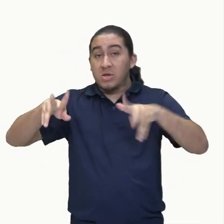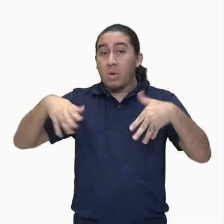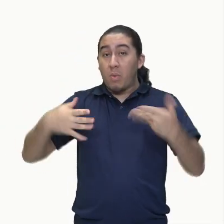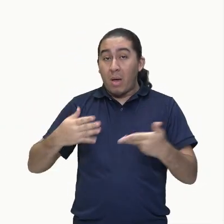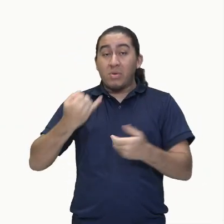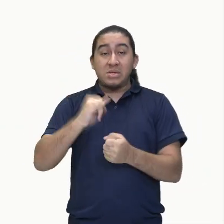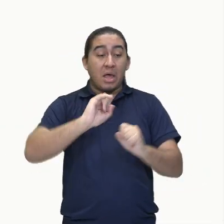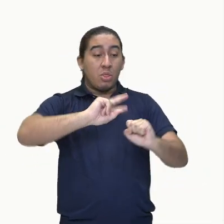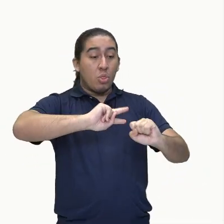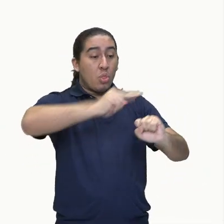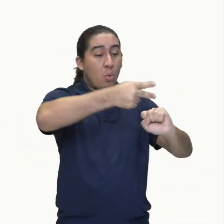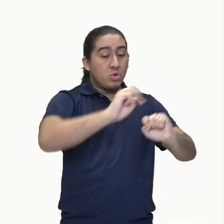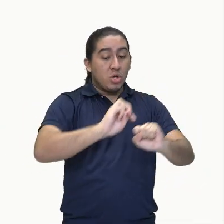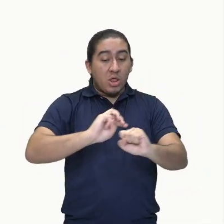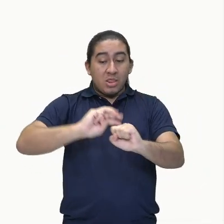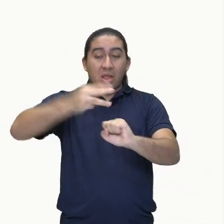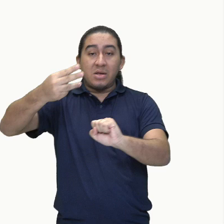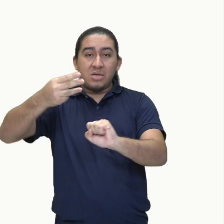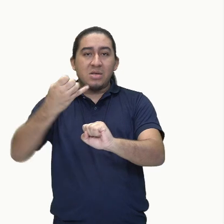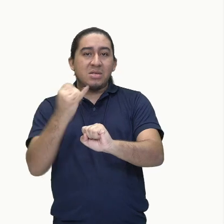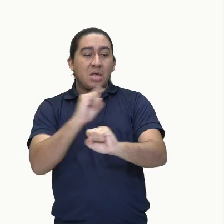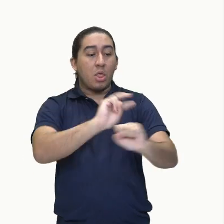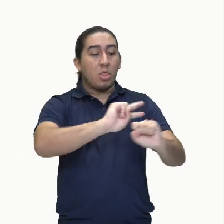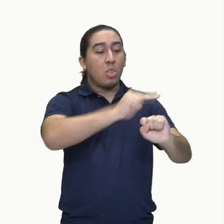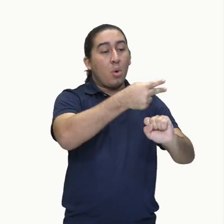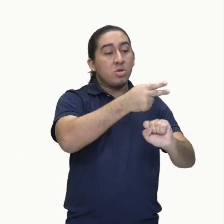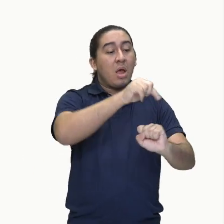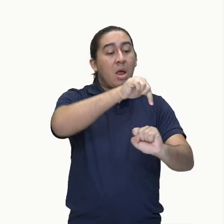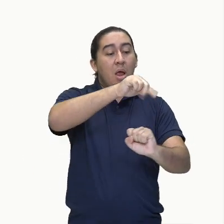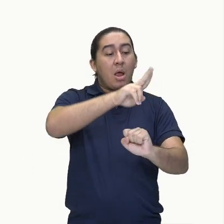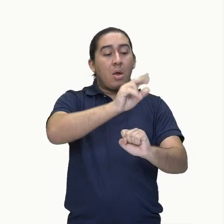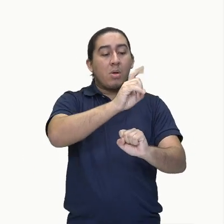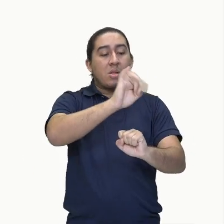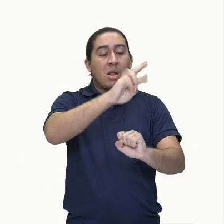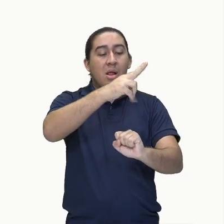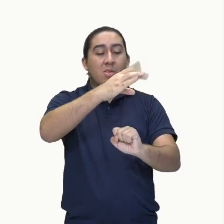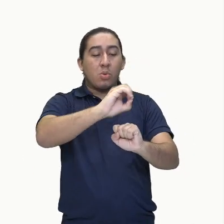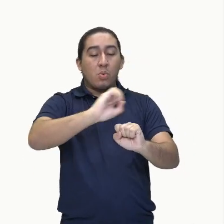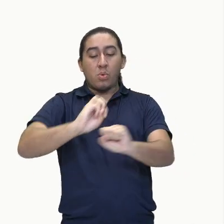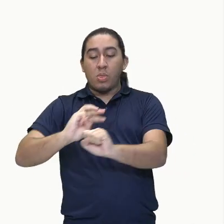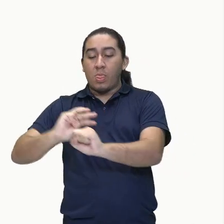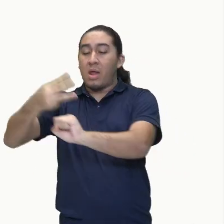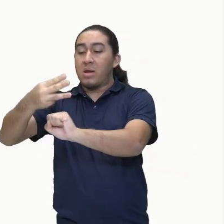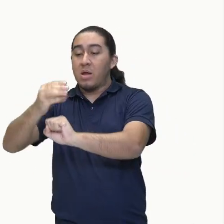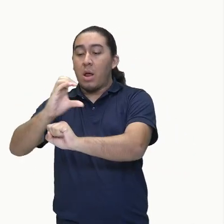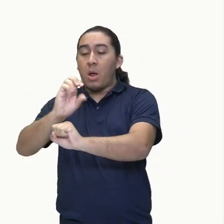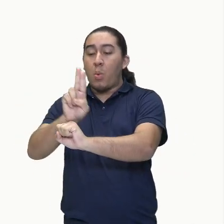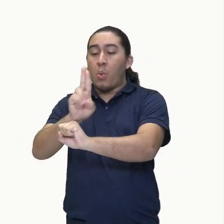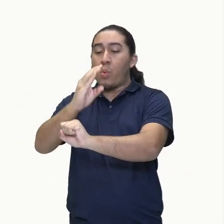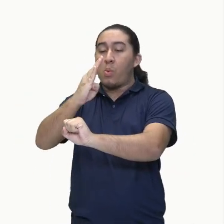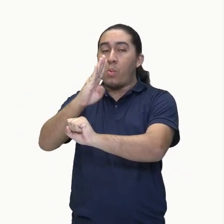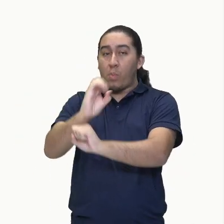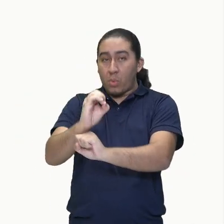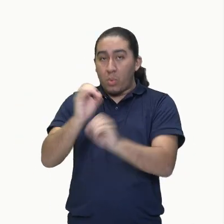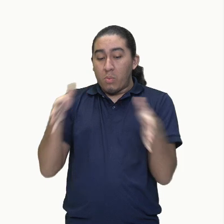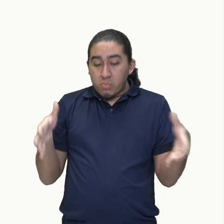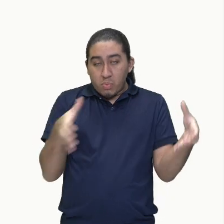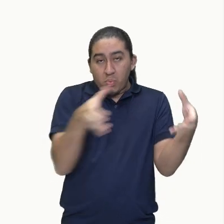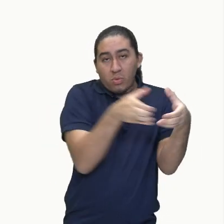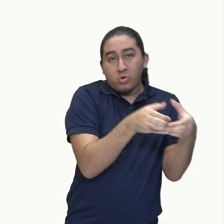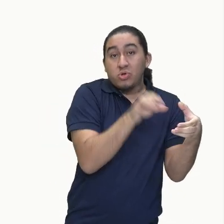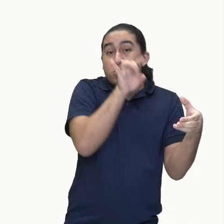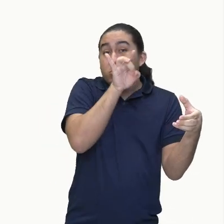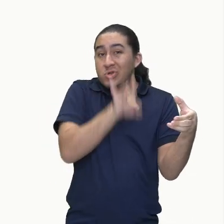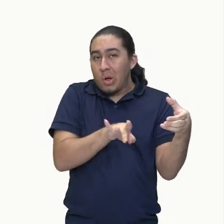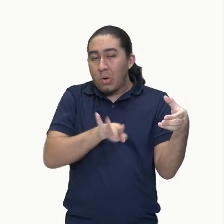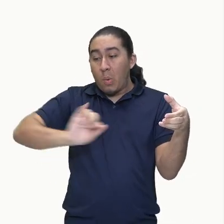e o 3. Quando é 2 é quadrado, quando é 3 é cubo. Beleza? Mas eu não posso esquecer o